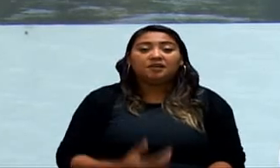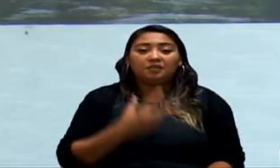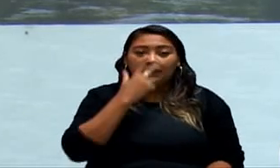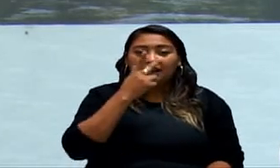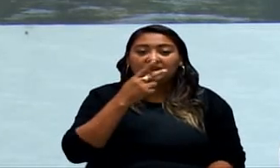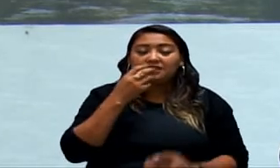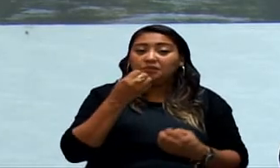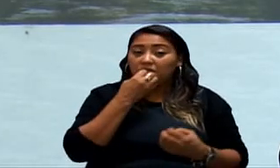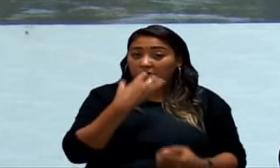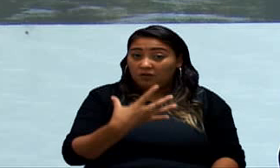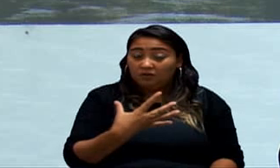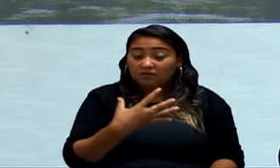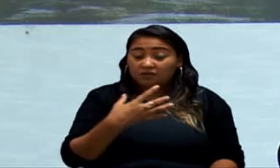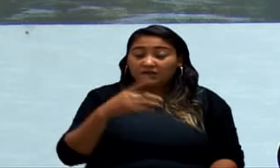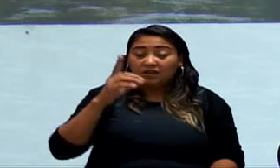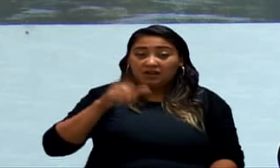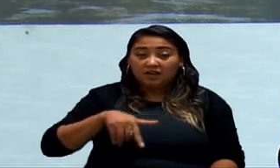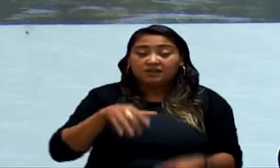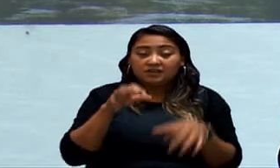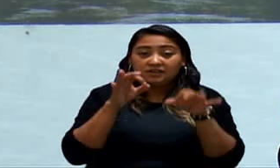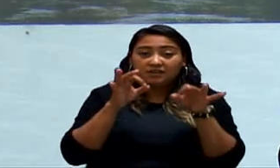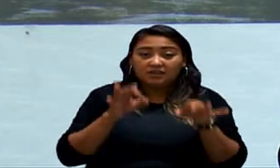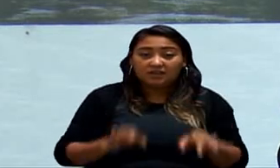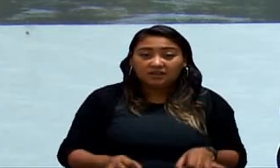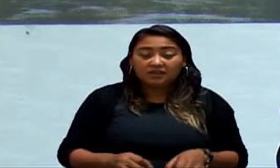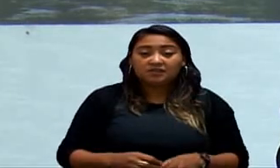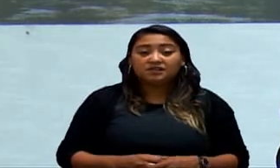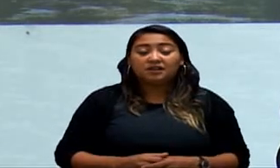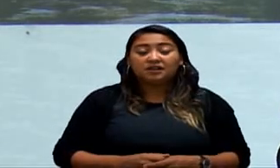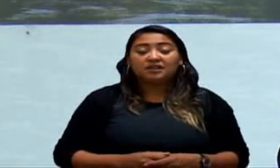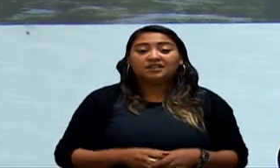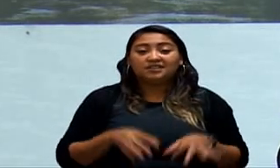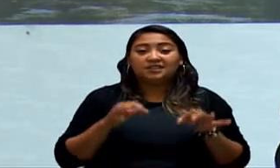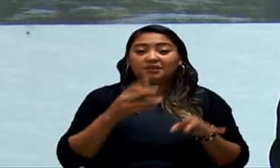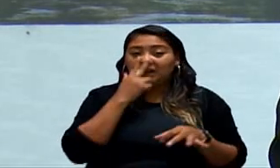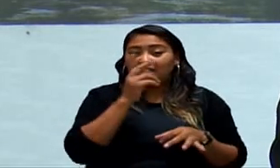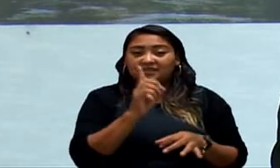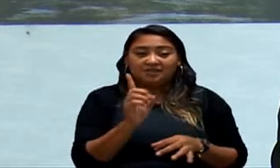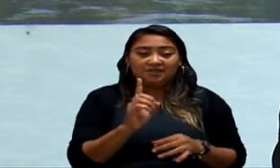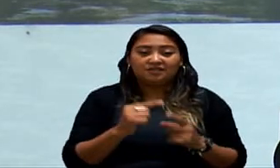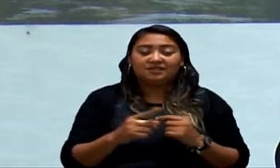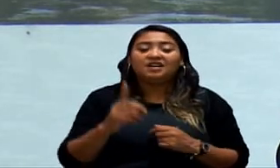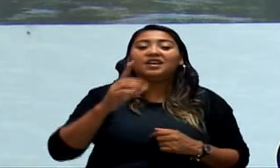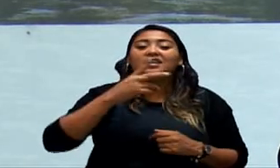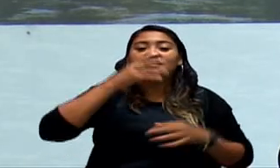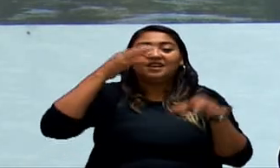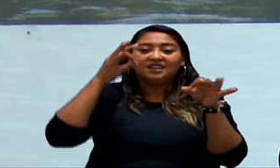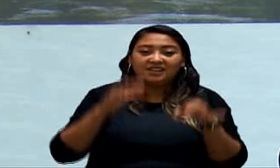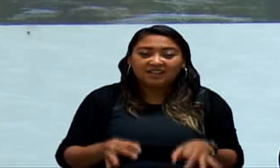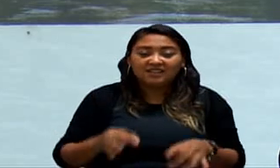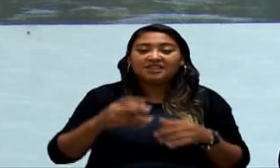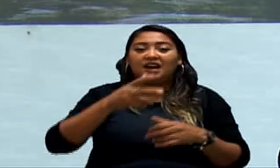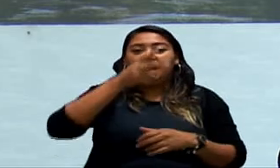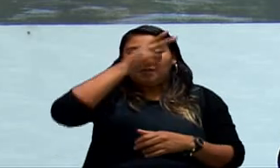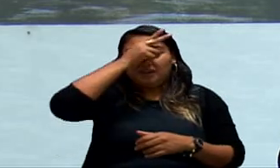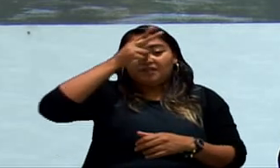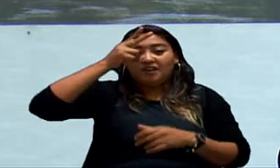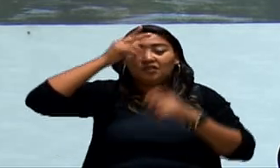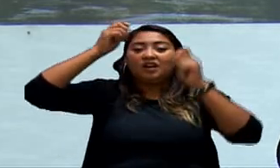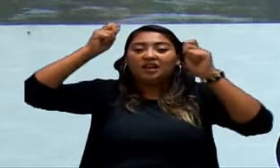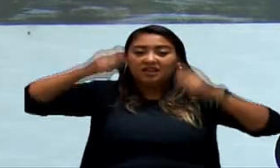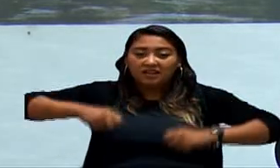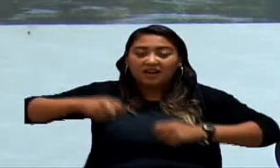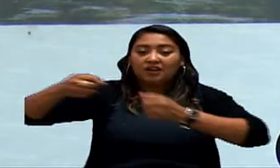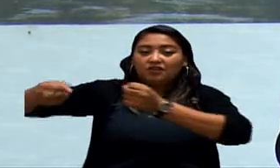Felizmente, é certeza, isso não é que parece-me, é certeza, a prefeitura já está podendo implantar novos braços de iluminação